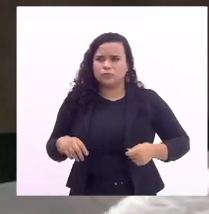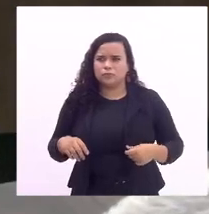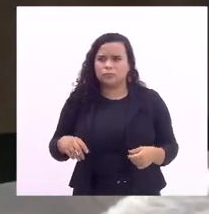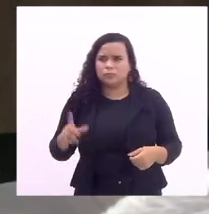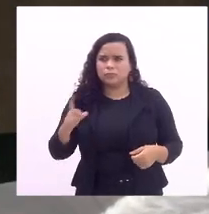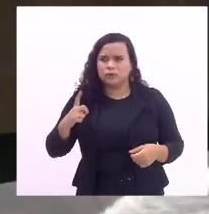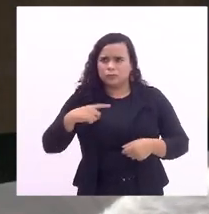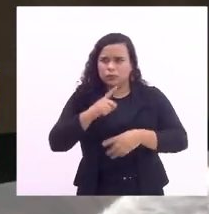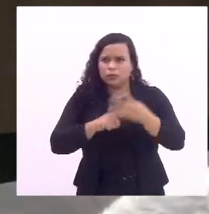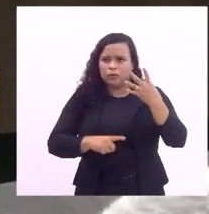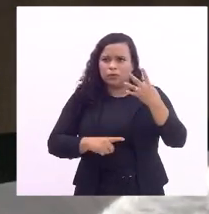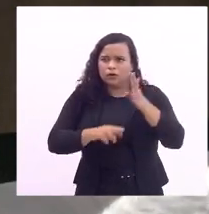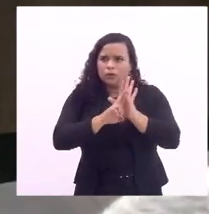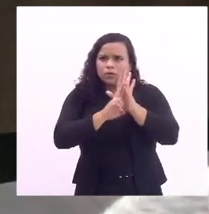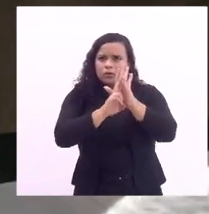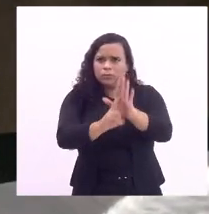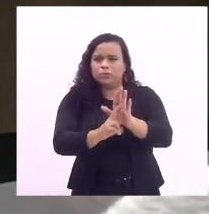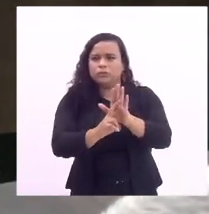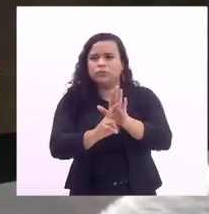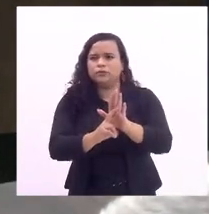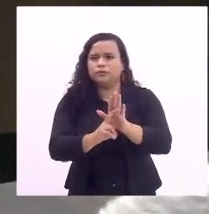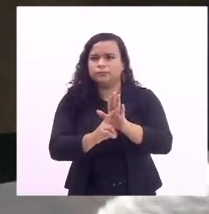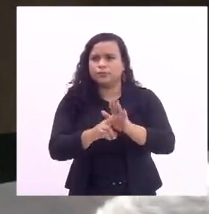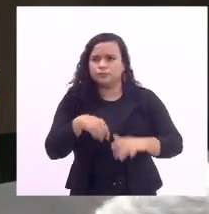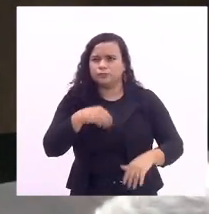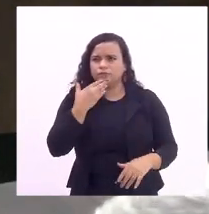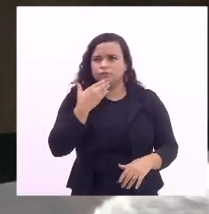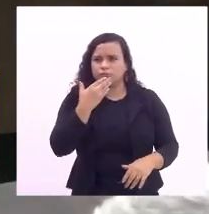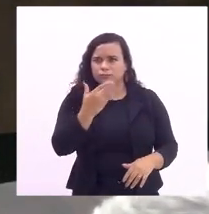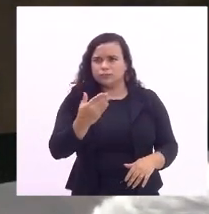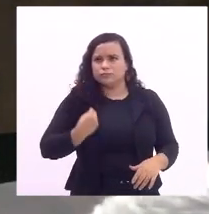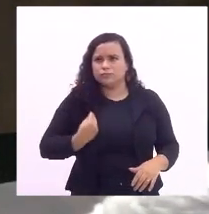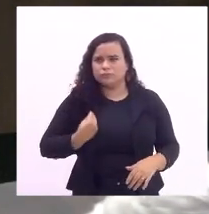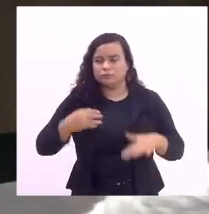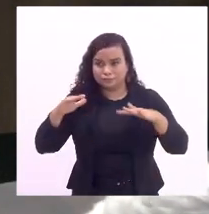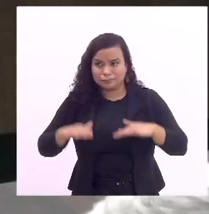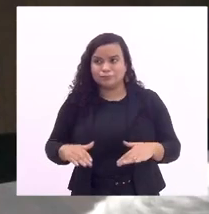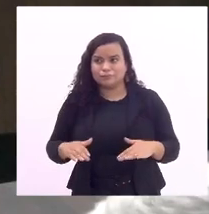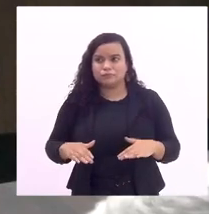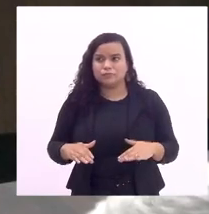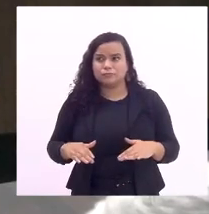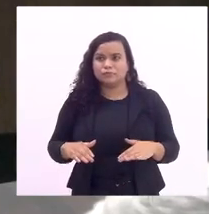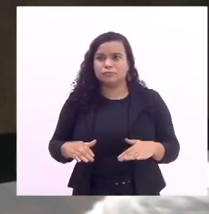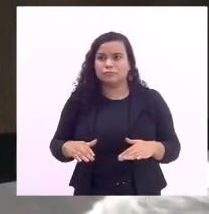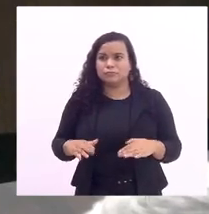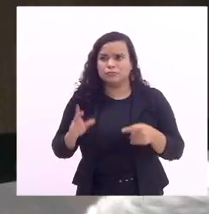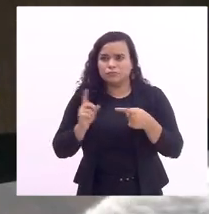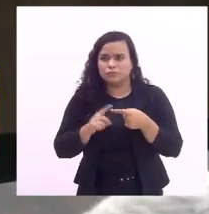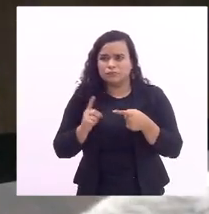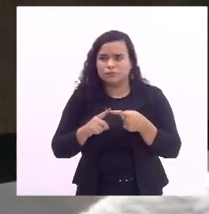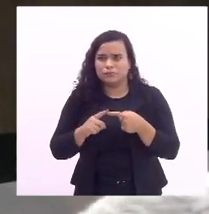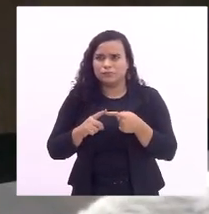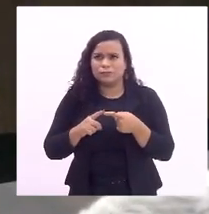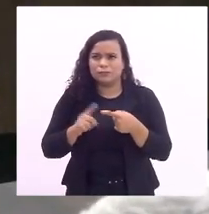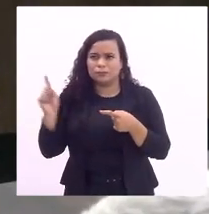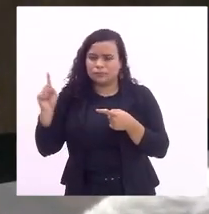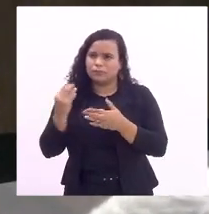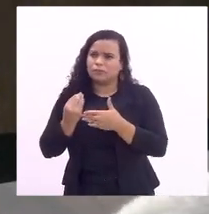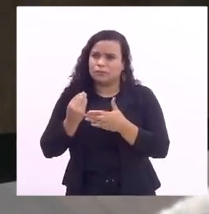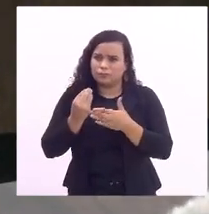4 representantes que eu pedi para ficar aqui dentro, presidente. O senhor concedeu